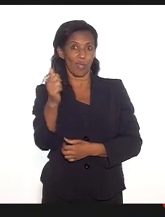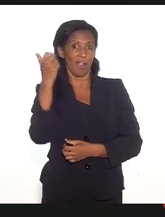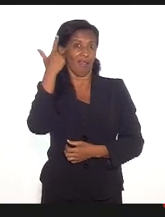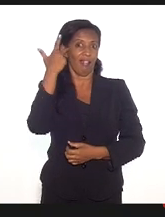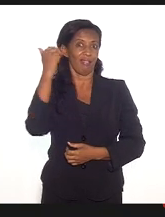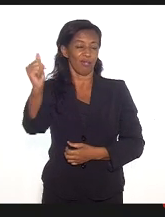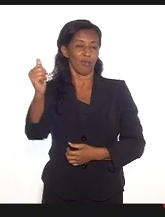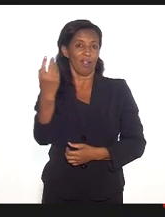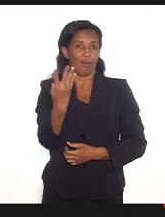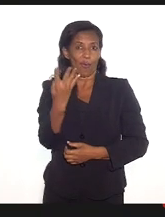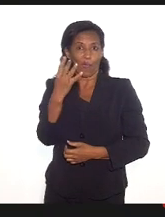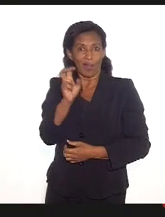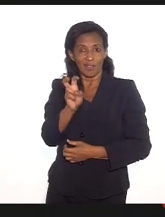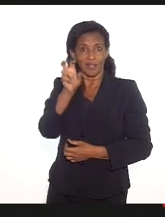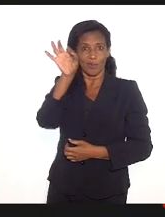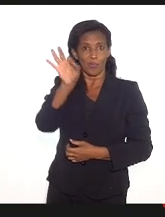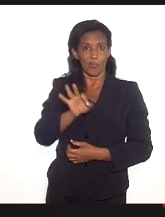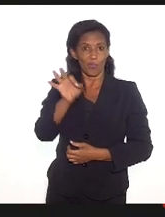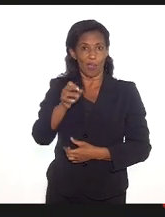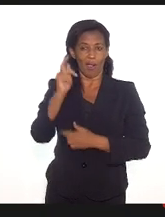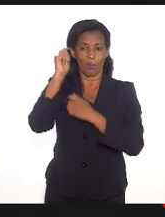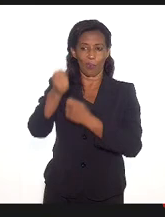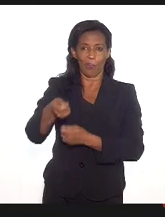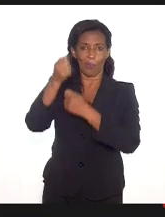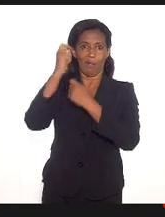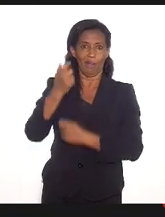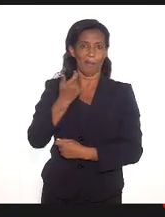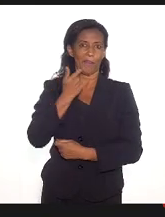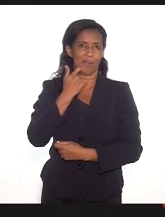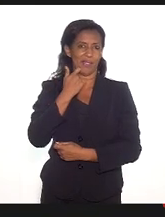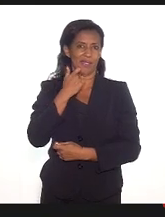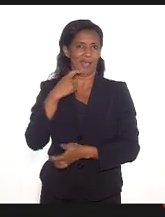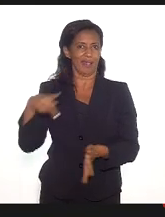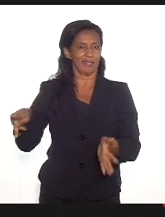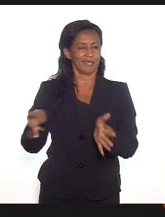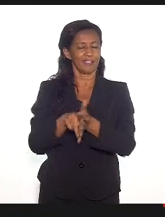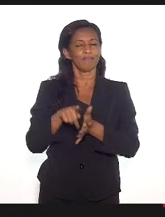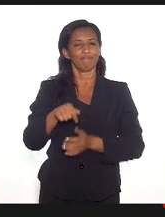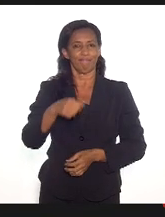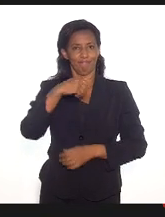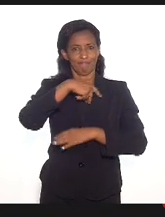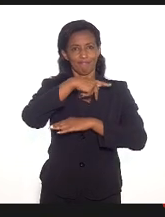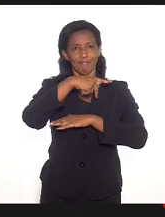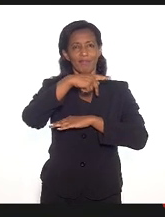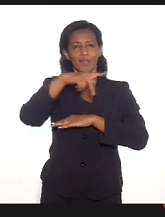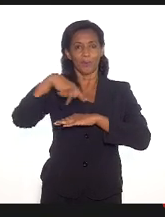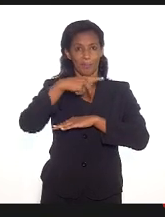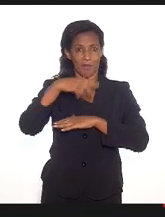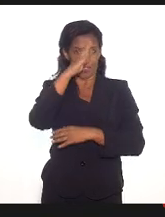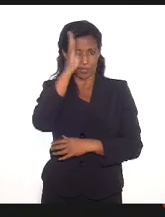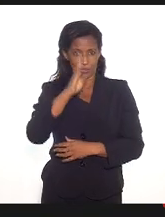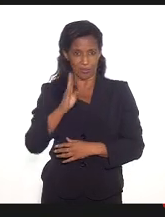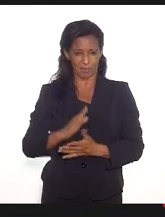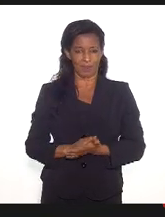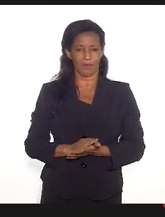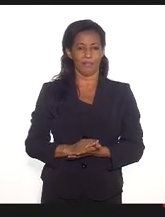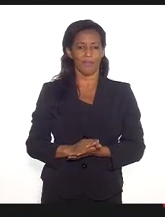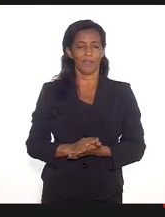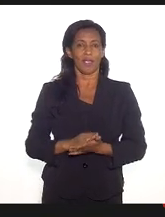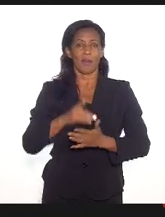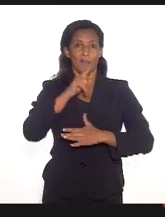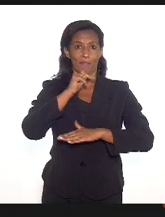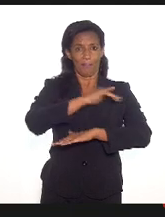e 45% do pescado produzidos no país. Pelas rotas marítimas, escoamos mais